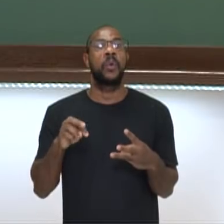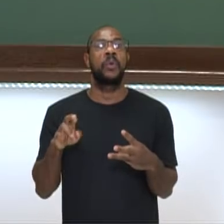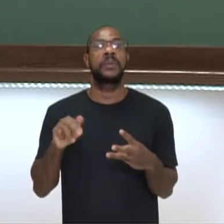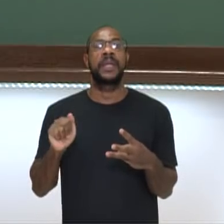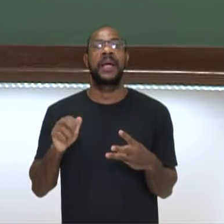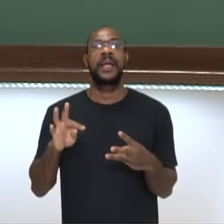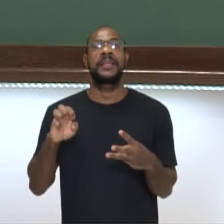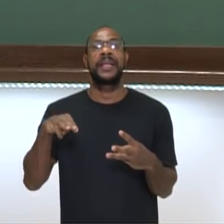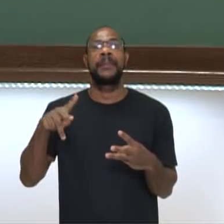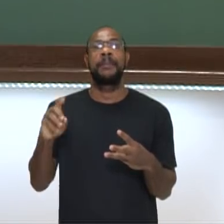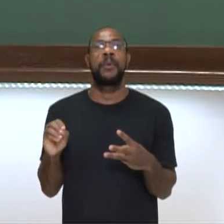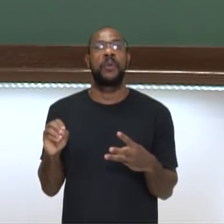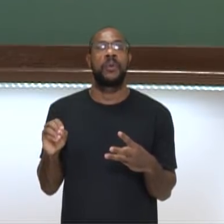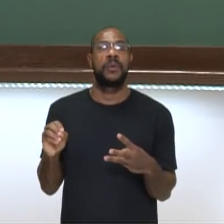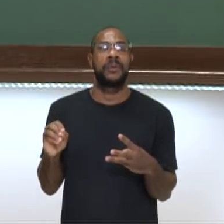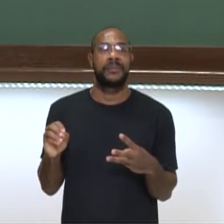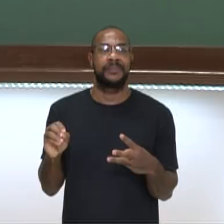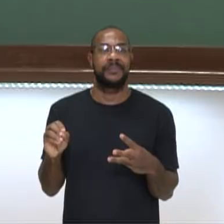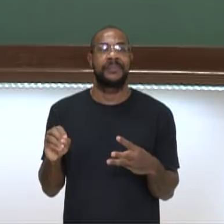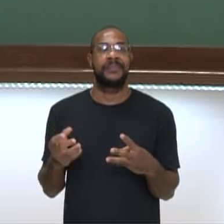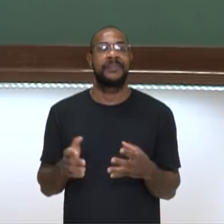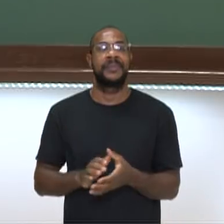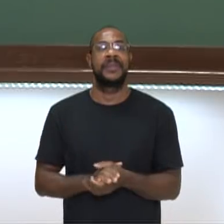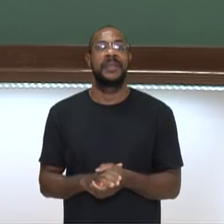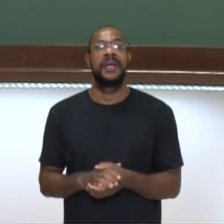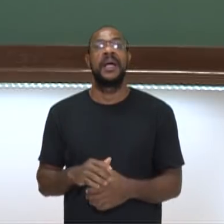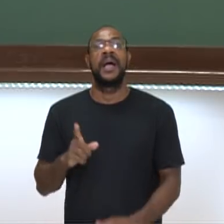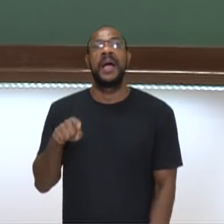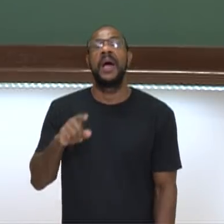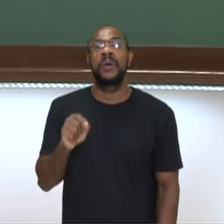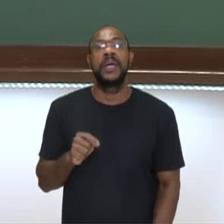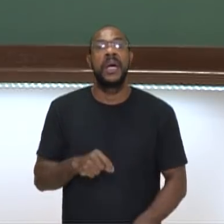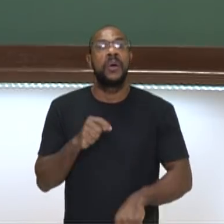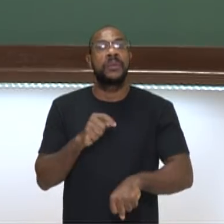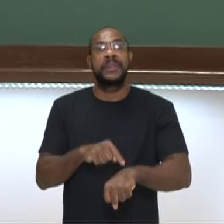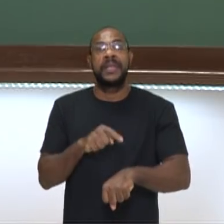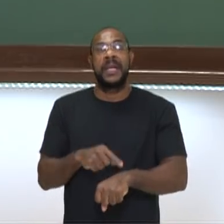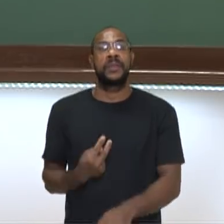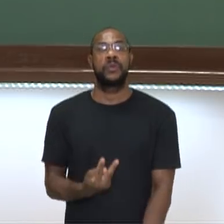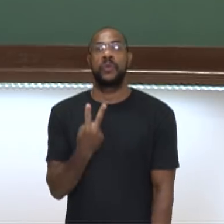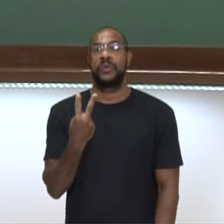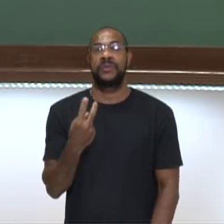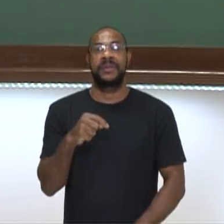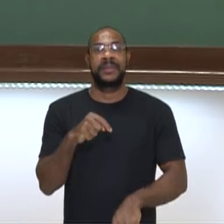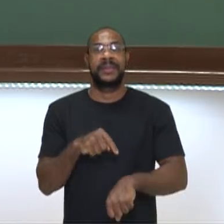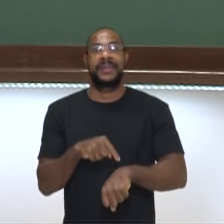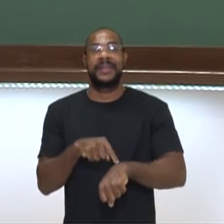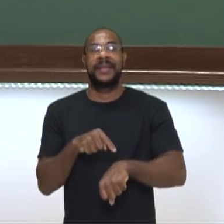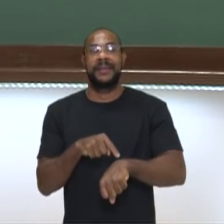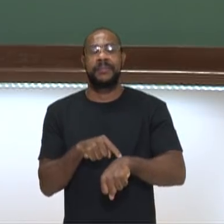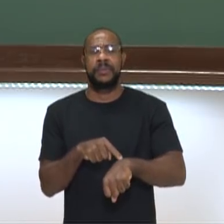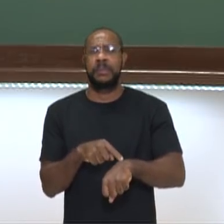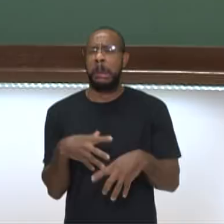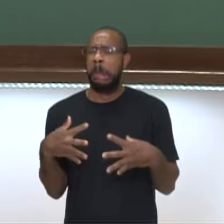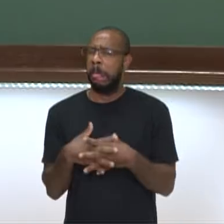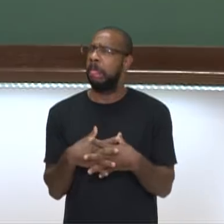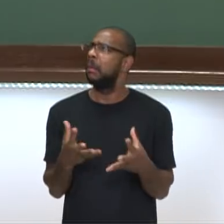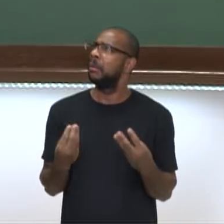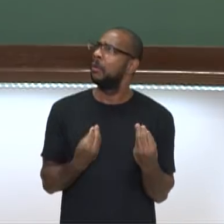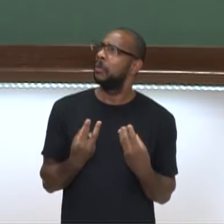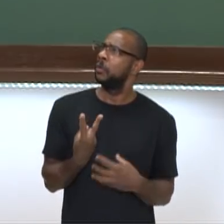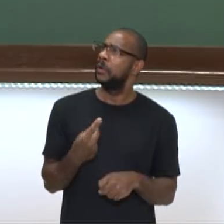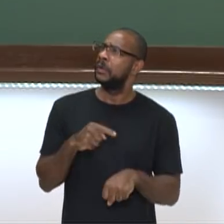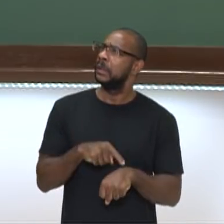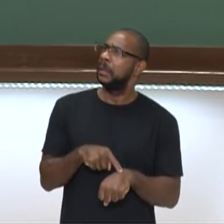é o contratempo? O contratempo é o tempo entre dois tempos. Nossa, professor, que complicado isso.